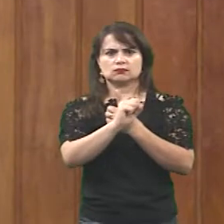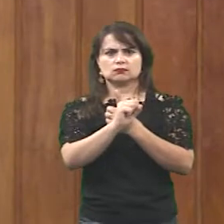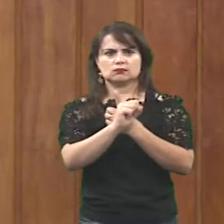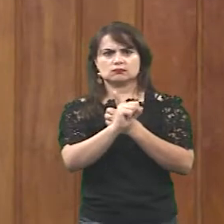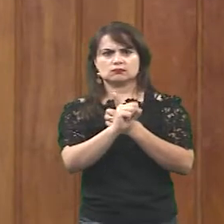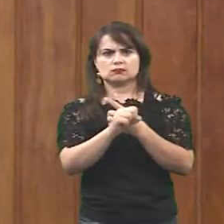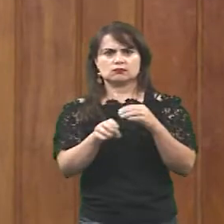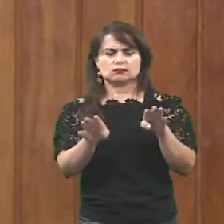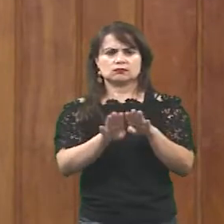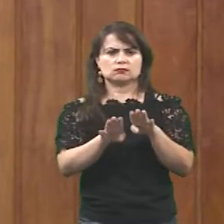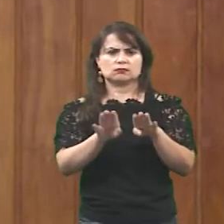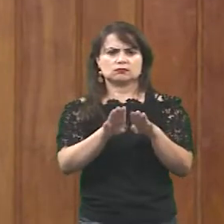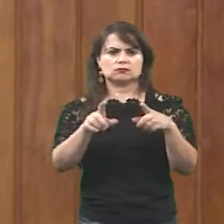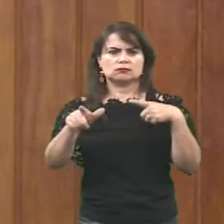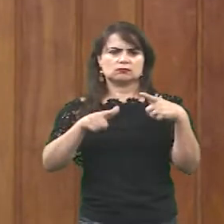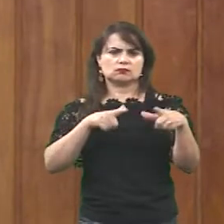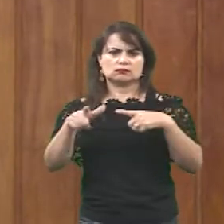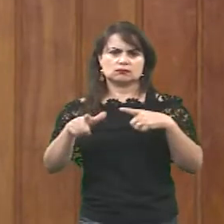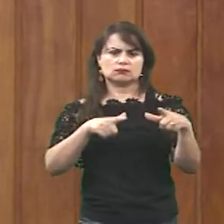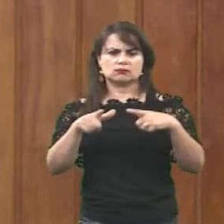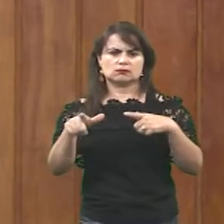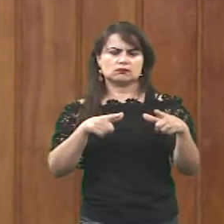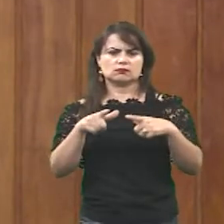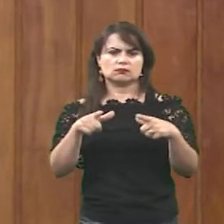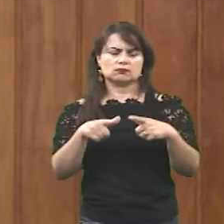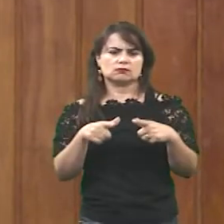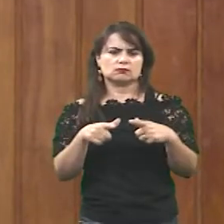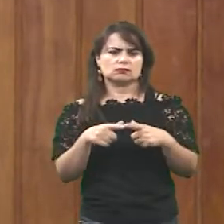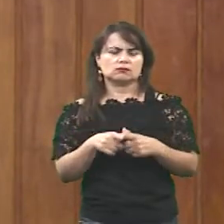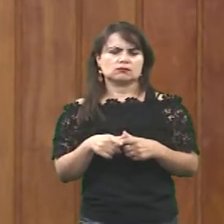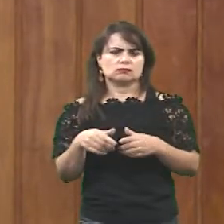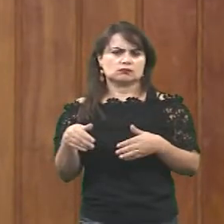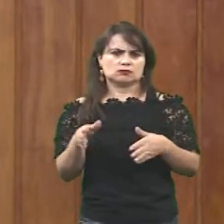da cidadania é o caminho para uma sociedade mais justa.